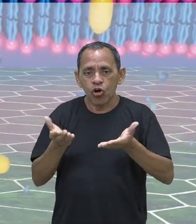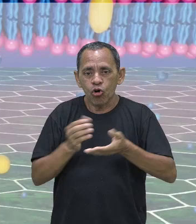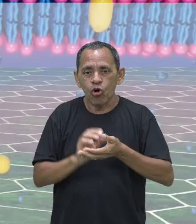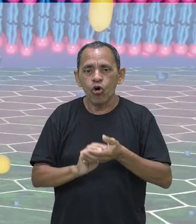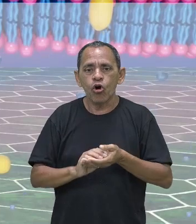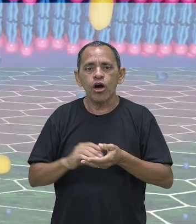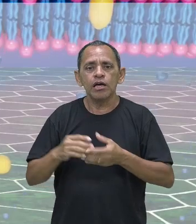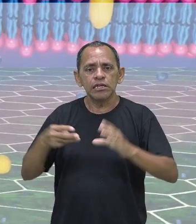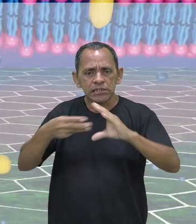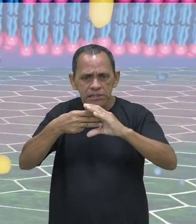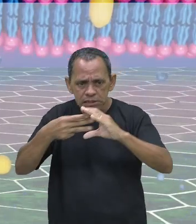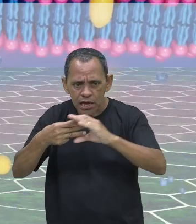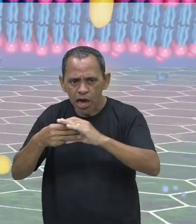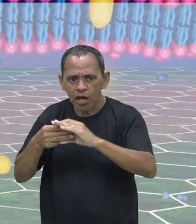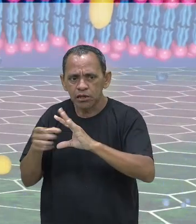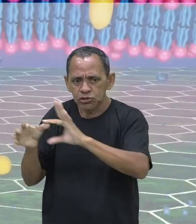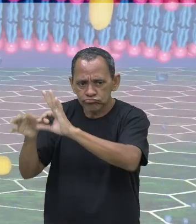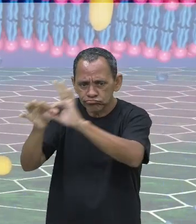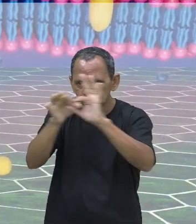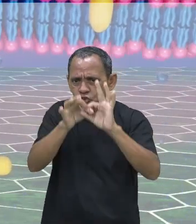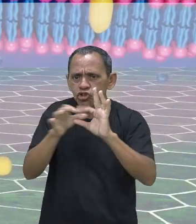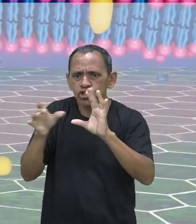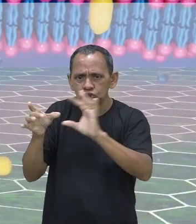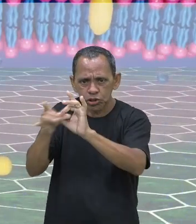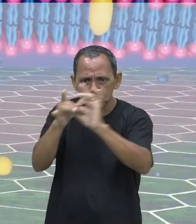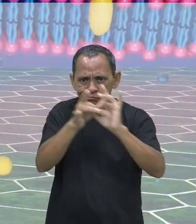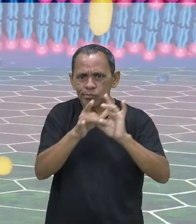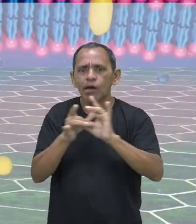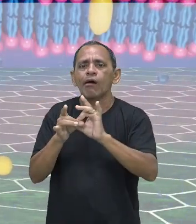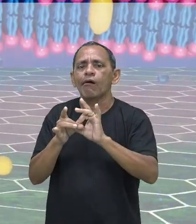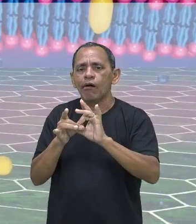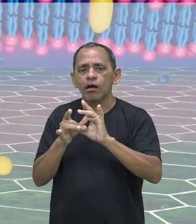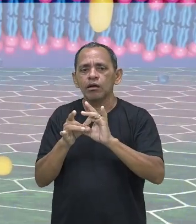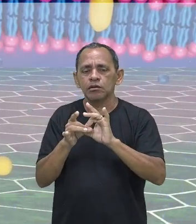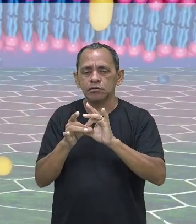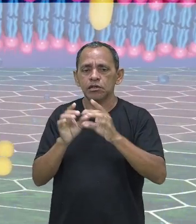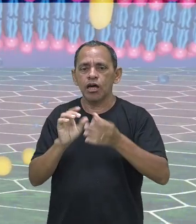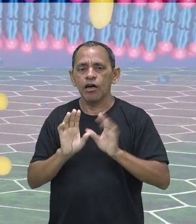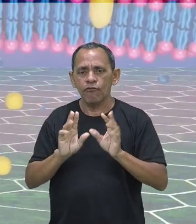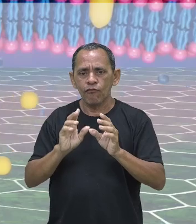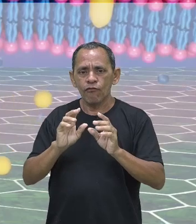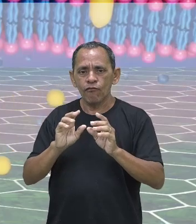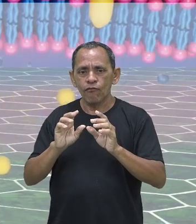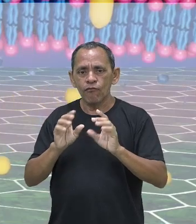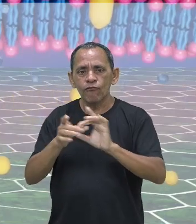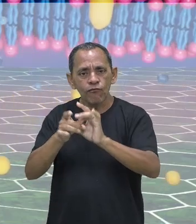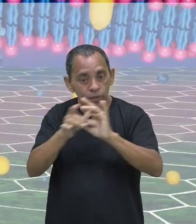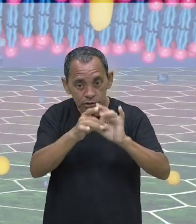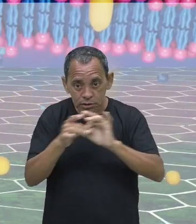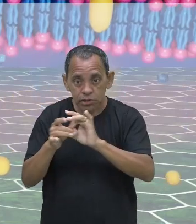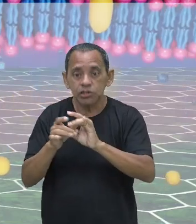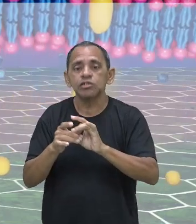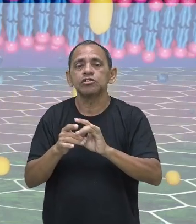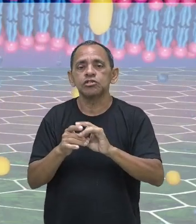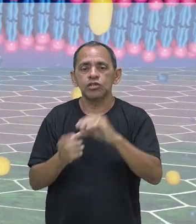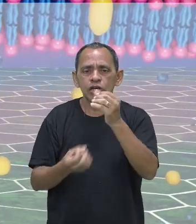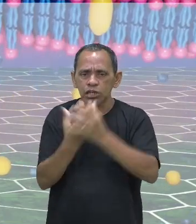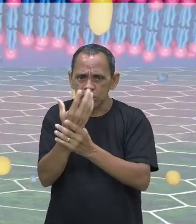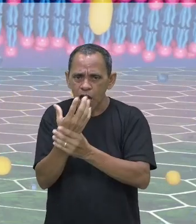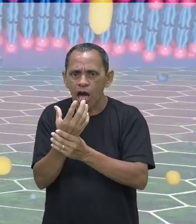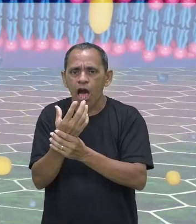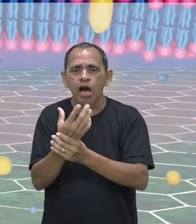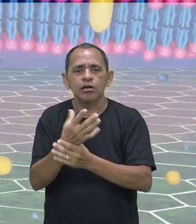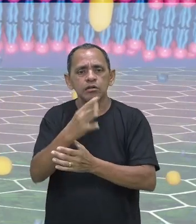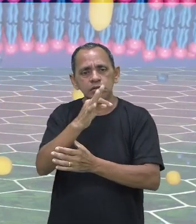unidas entre si, fixas, justapostas, para que possa formar os tecidos. E é